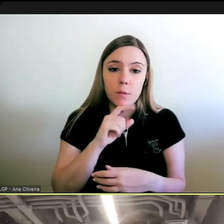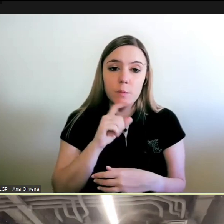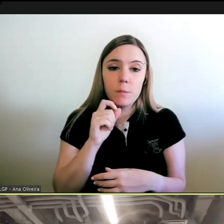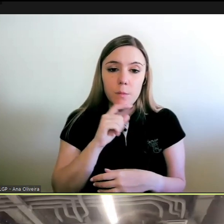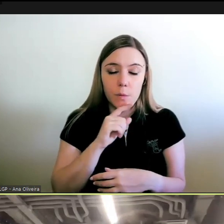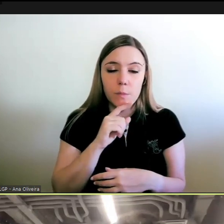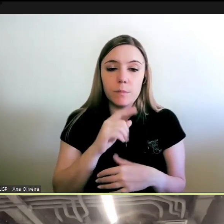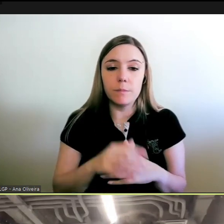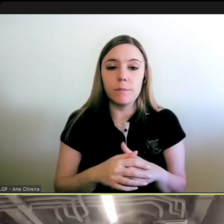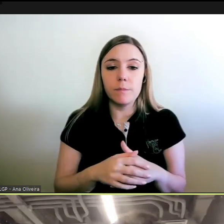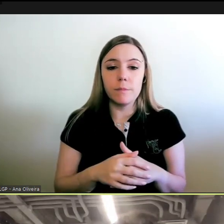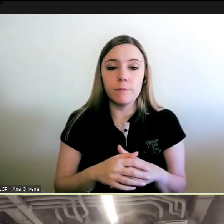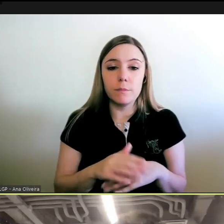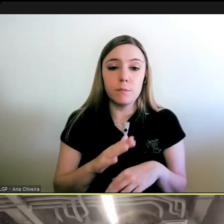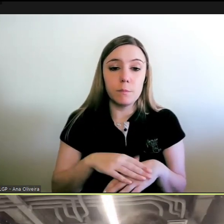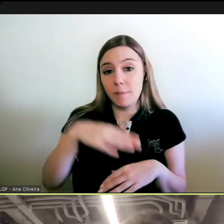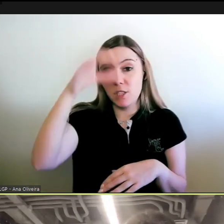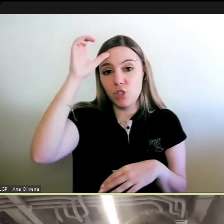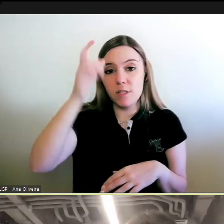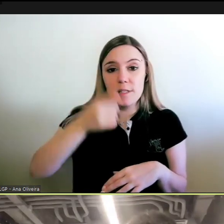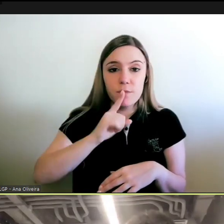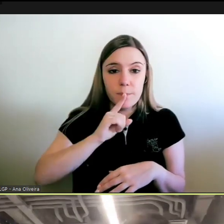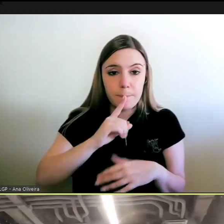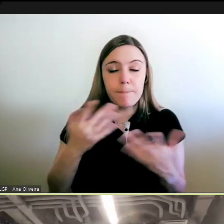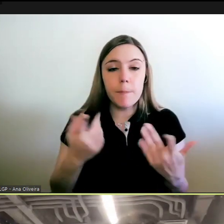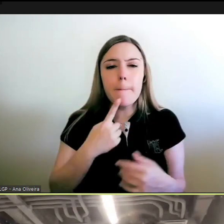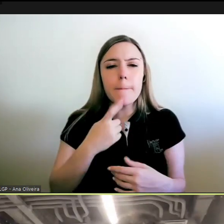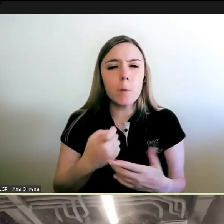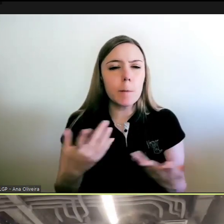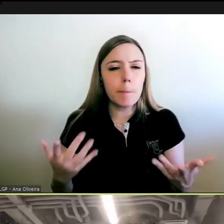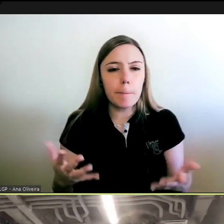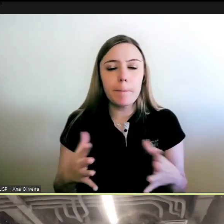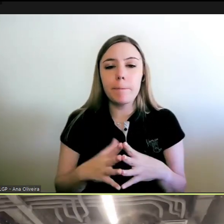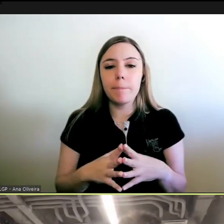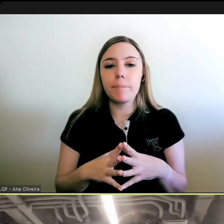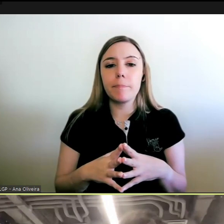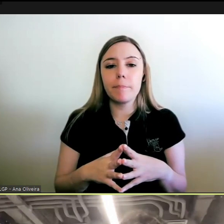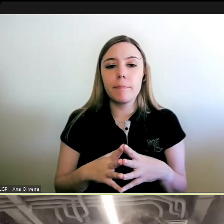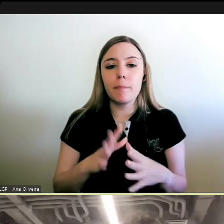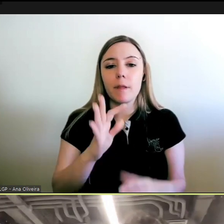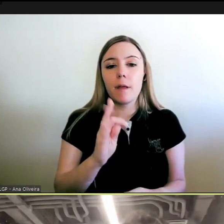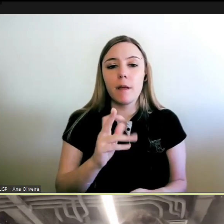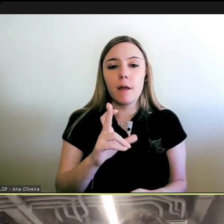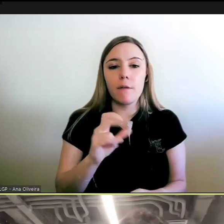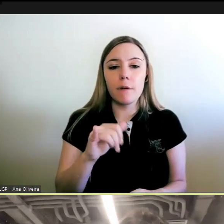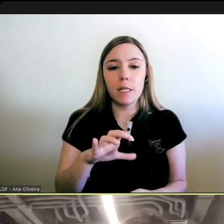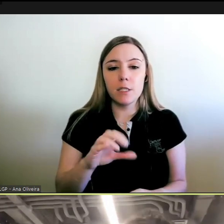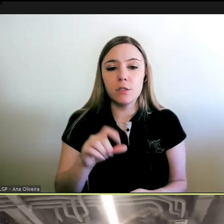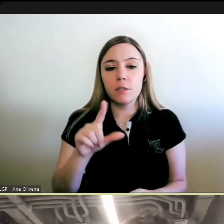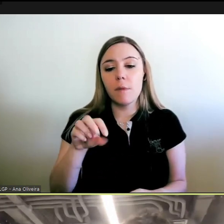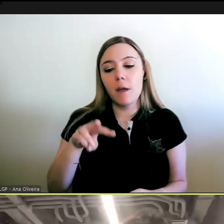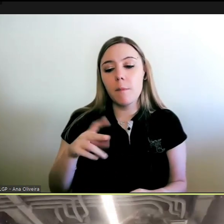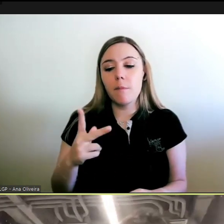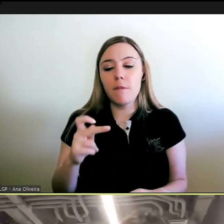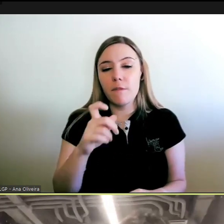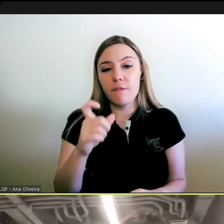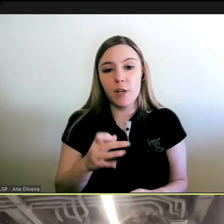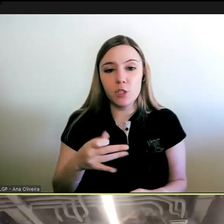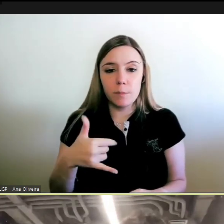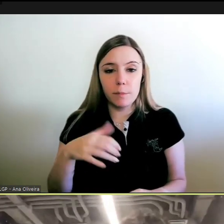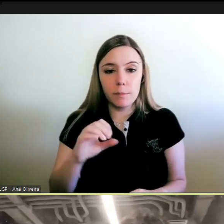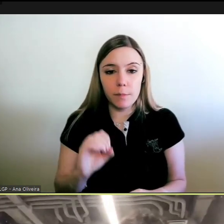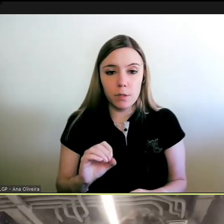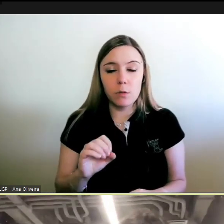buscar a inteligência artificial. A pergunta é, portanto, do Francisco Barros e da Maria e da Ana Vaz Pinto, e tem a ver com